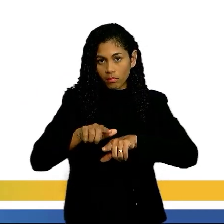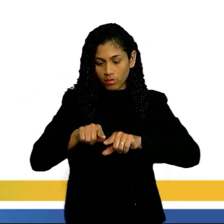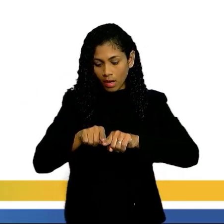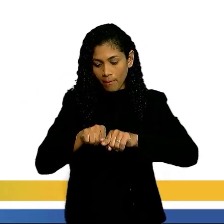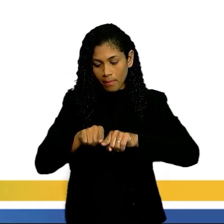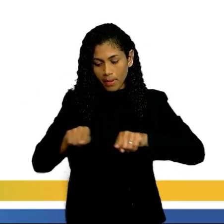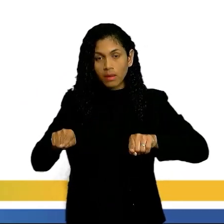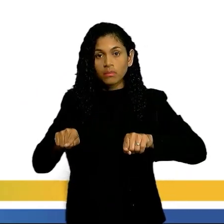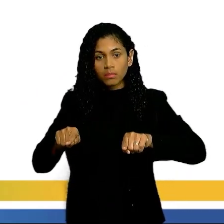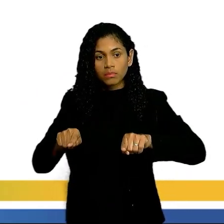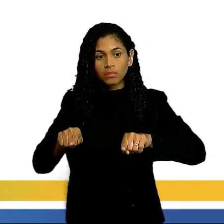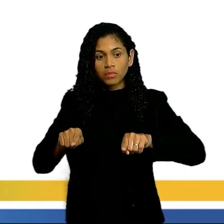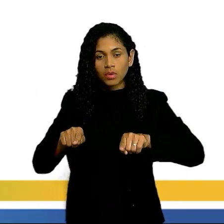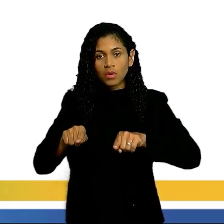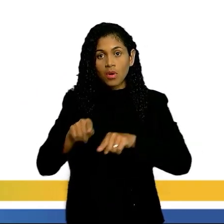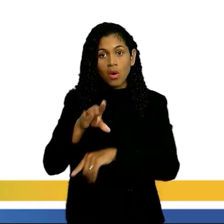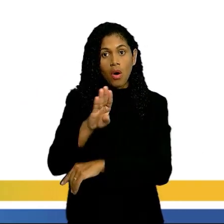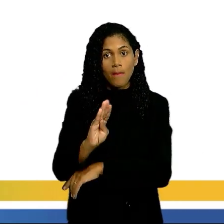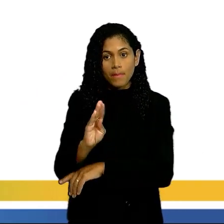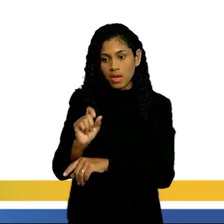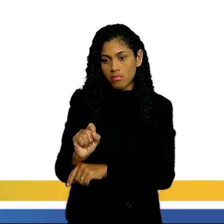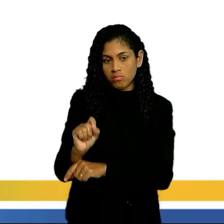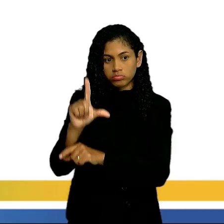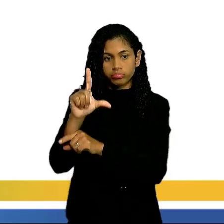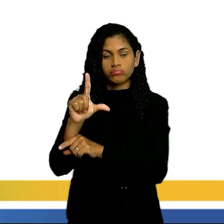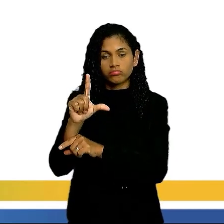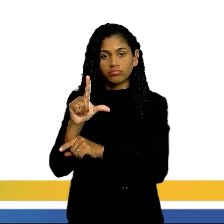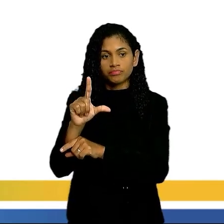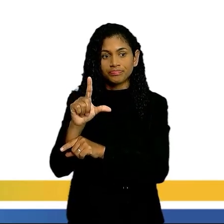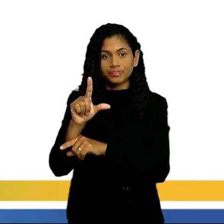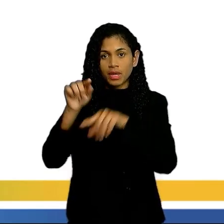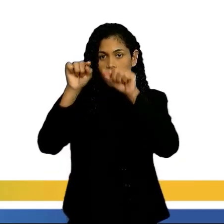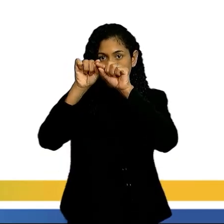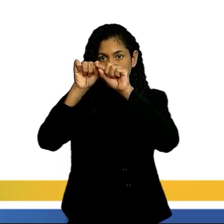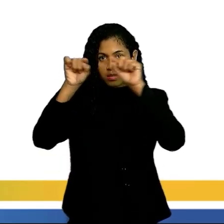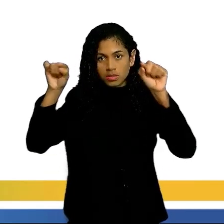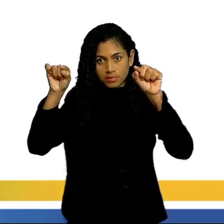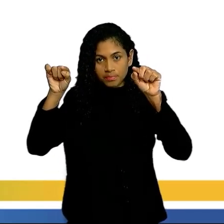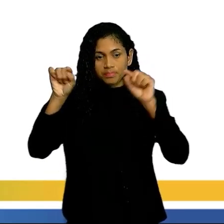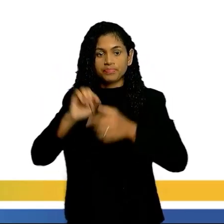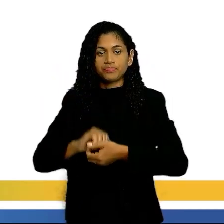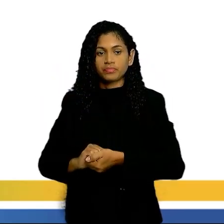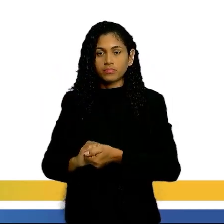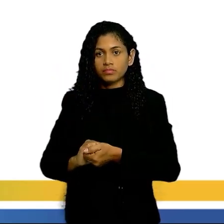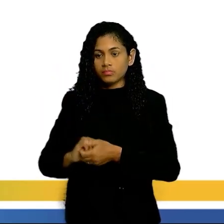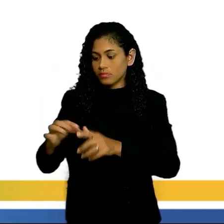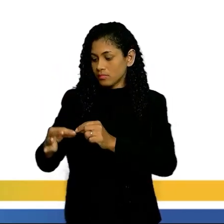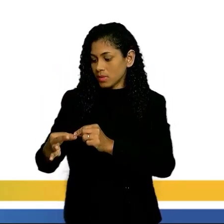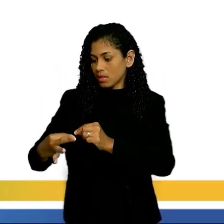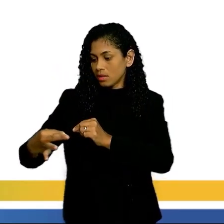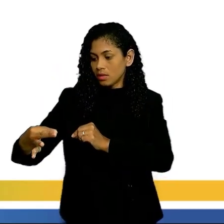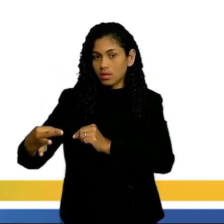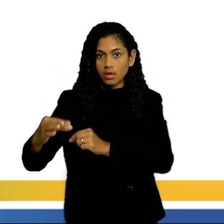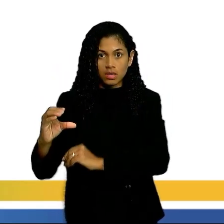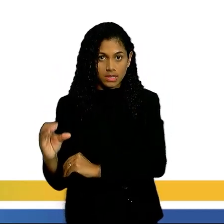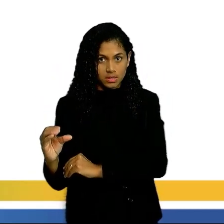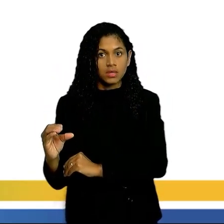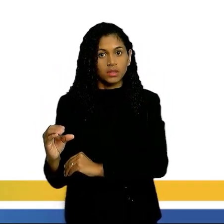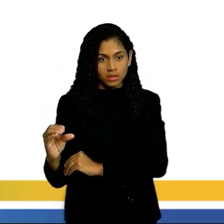tá? O Bzão, a largura do topo, que é a base de cima. O C, o comprimento do